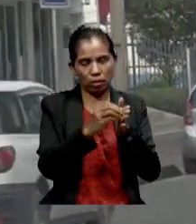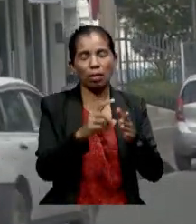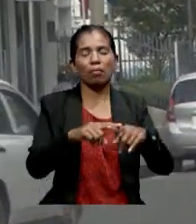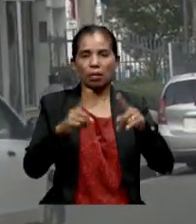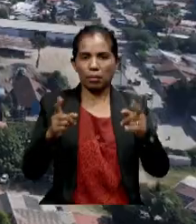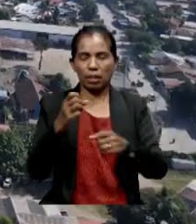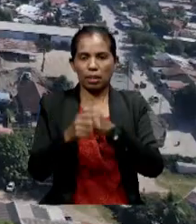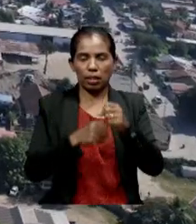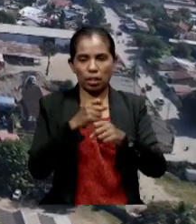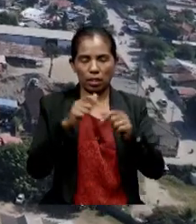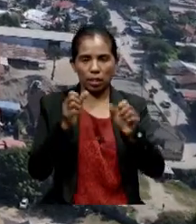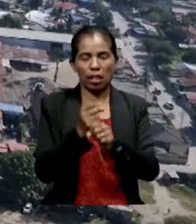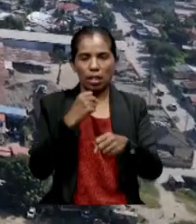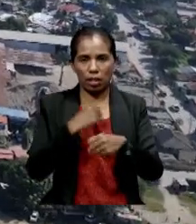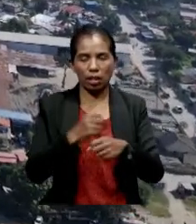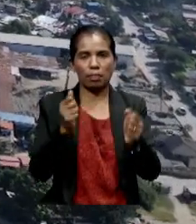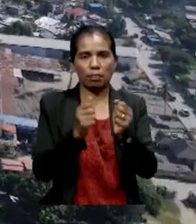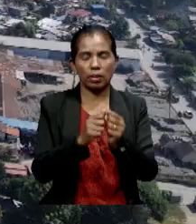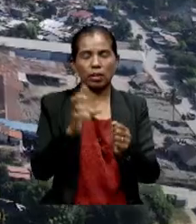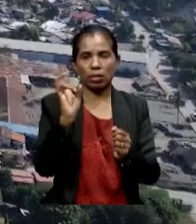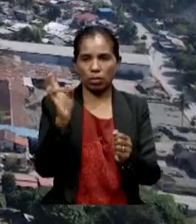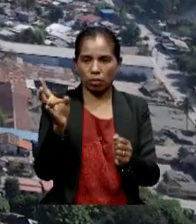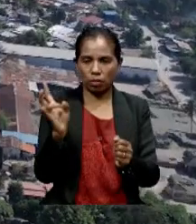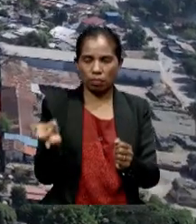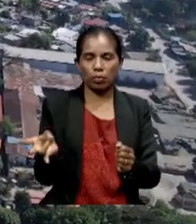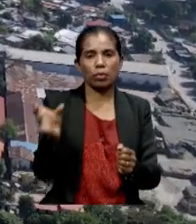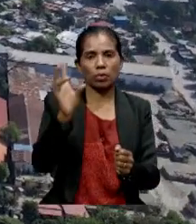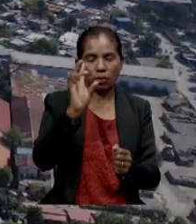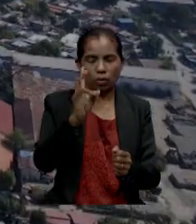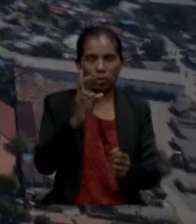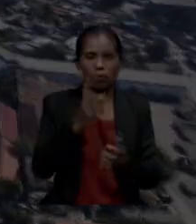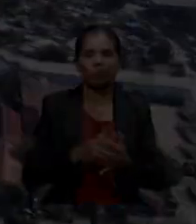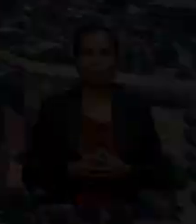consegue instala ona contador rihung hitu nulo resin. Equipa cobertura, GMN.